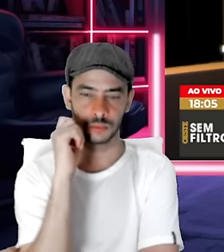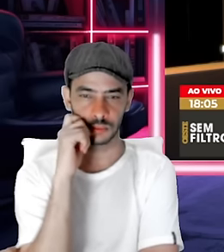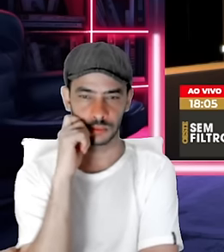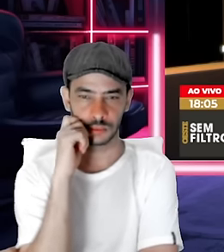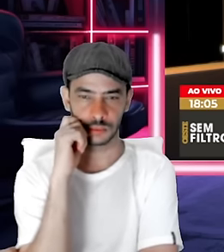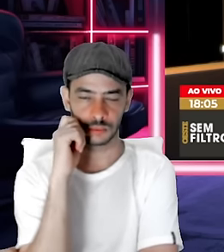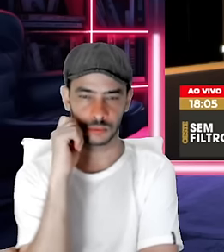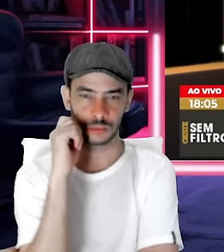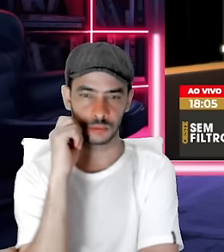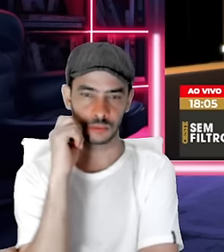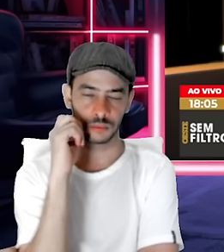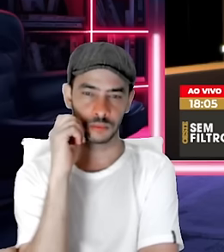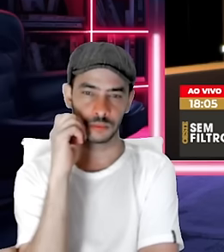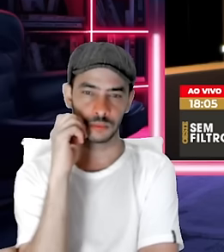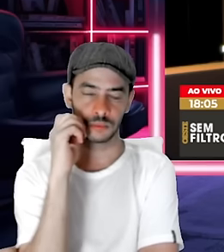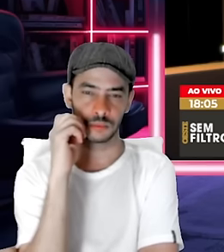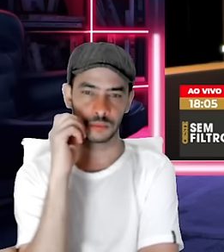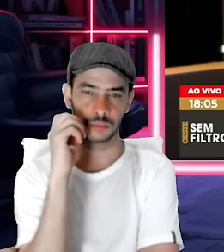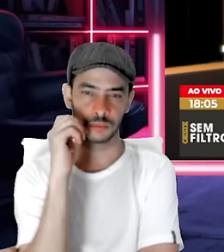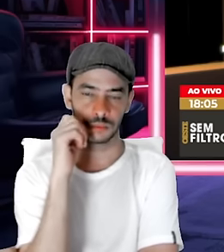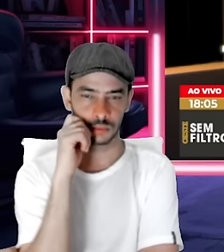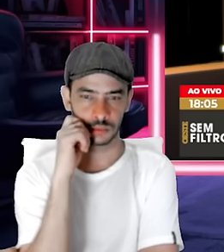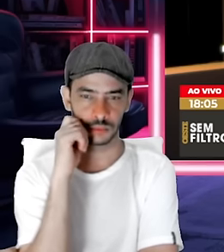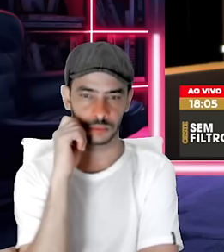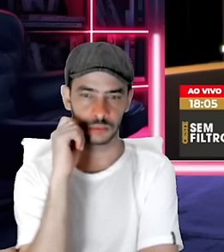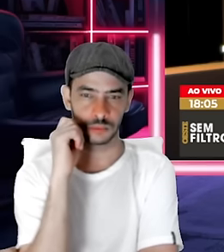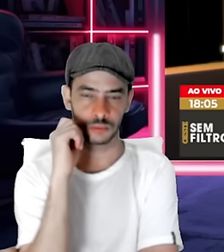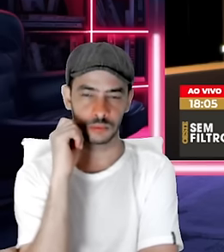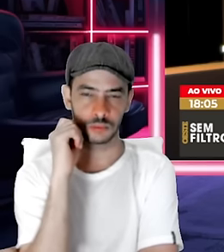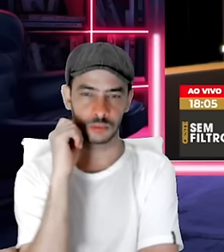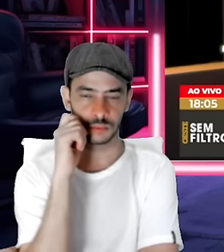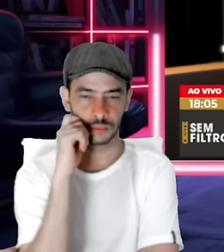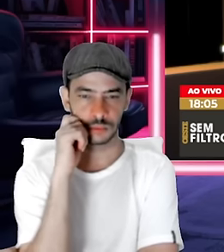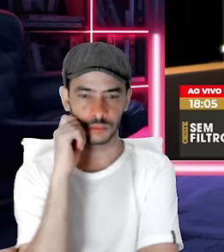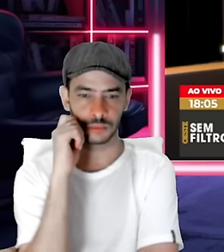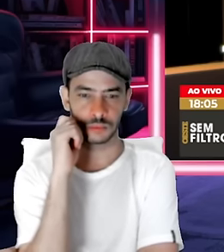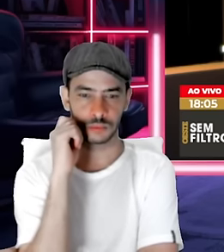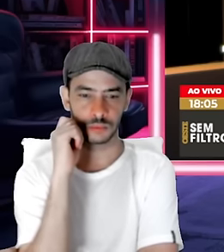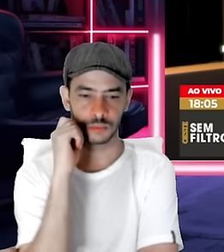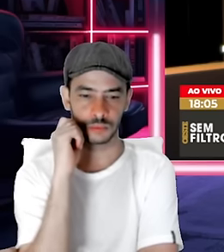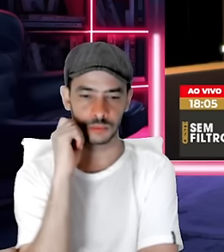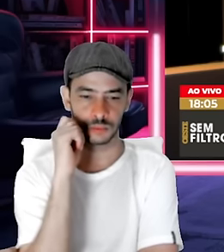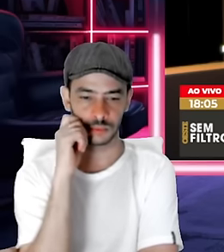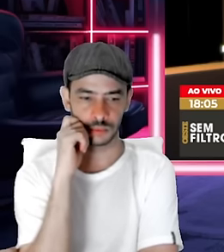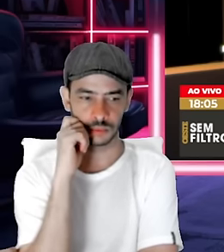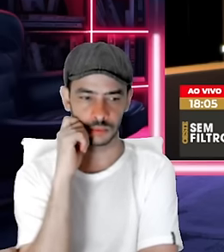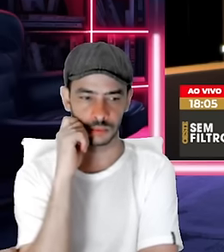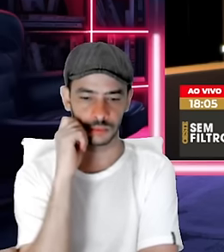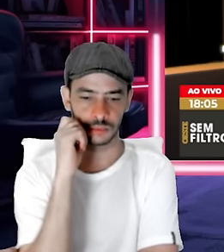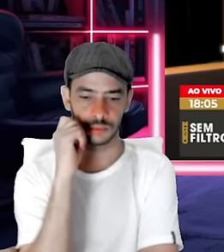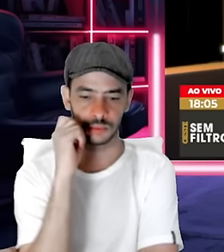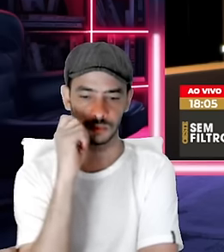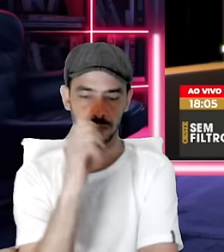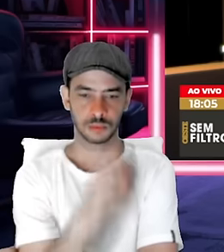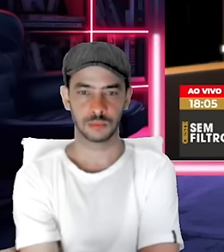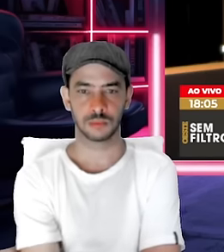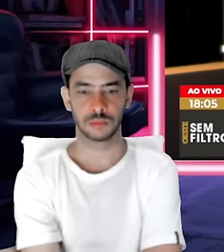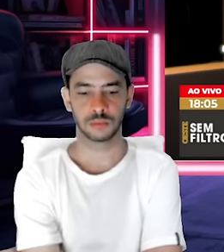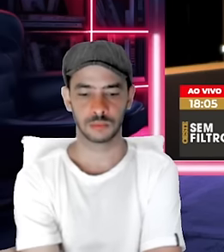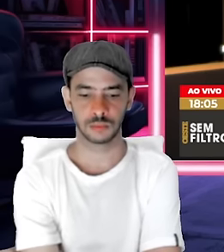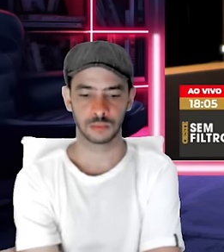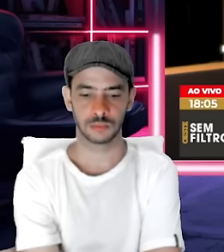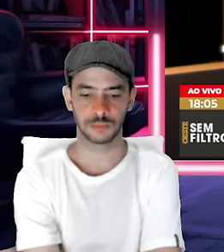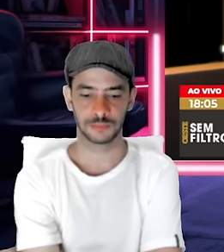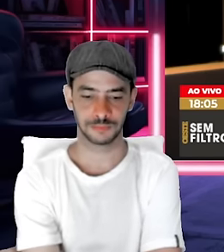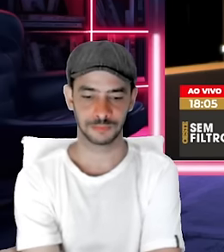geller é que se meteu aí em em patifarias quem é que entrou em contato aí com o cara que vendia